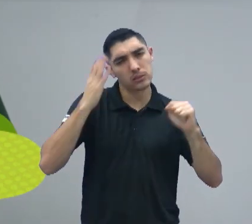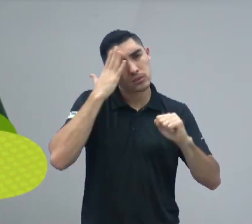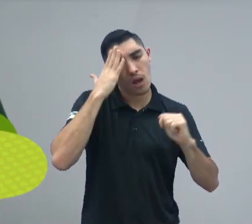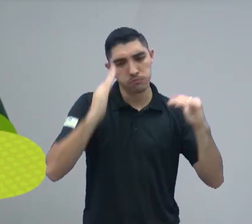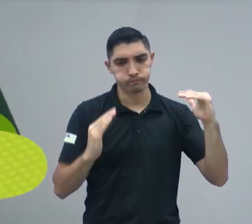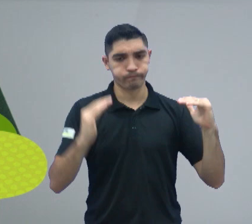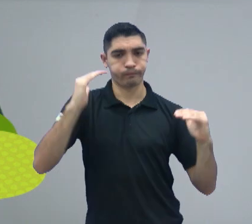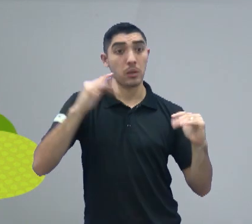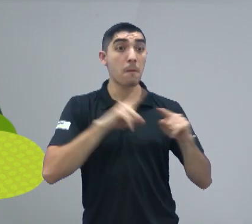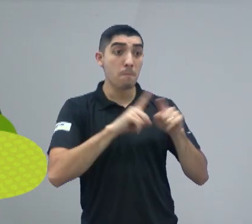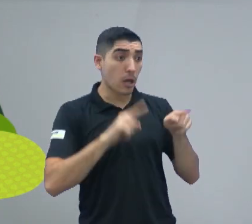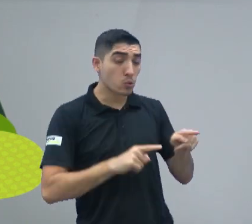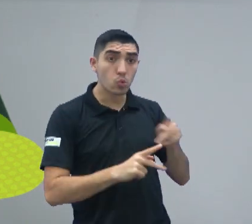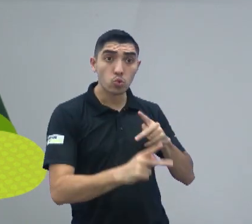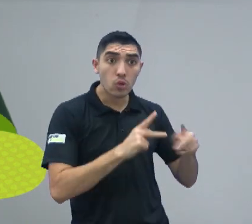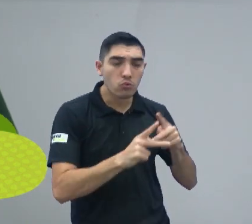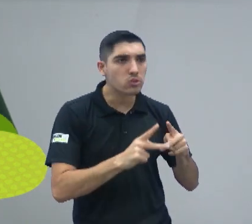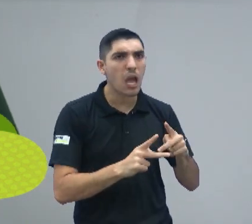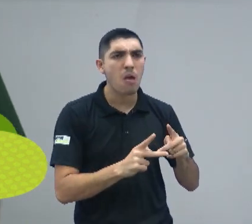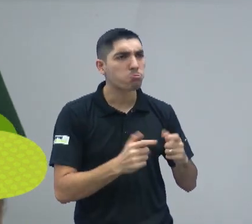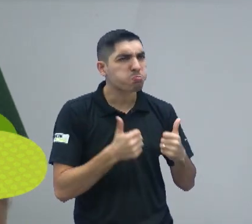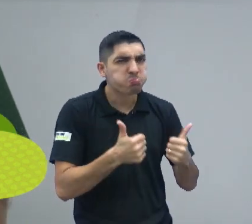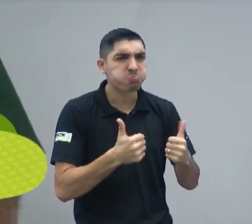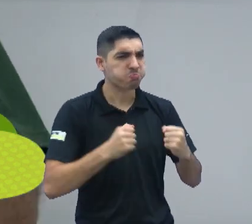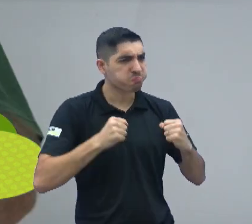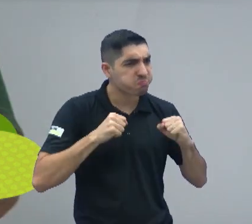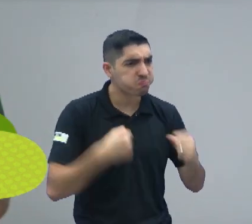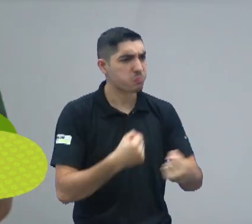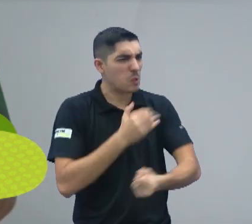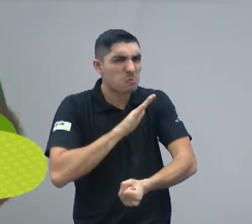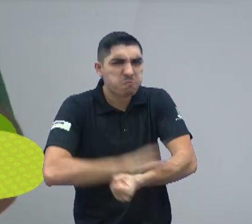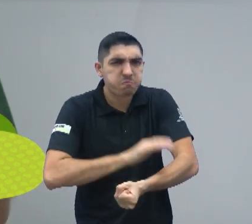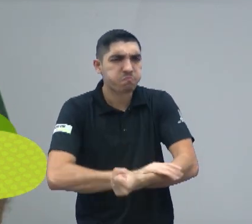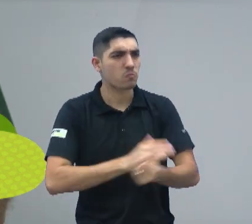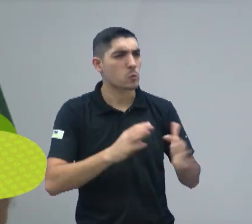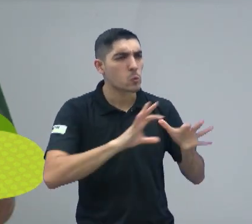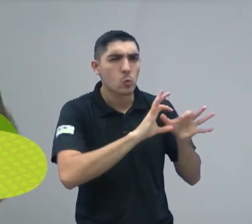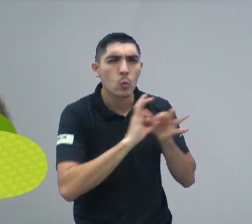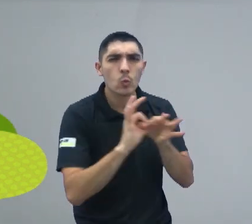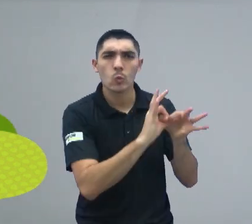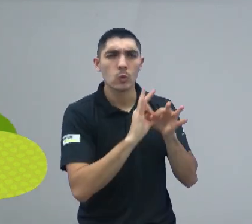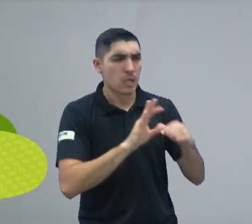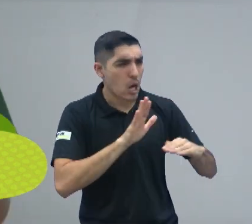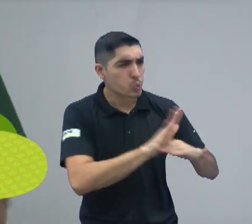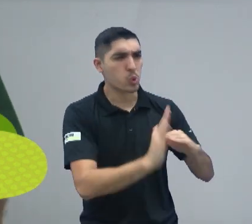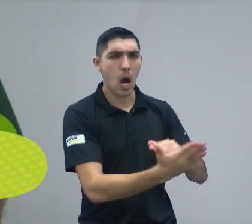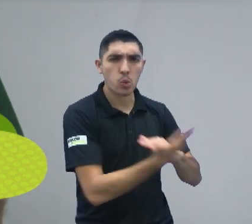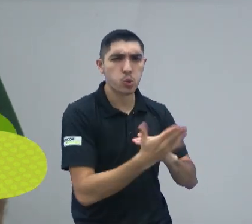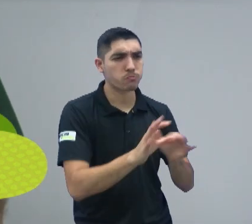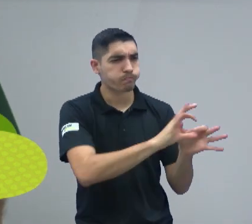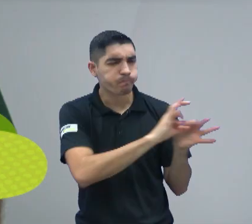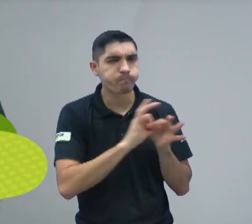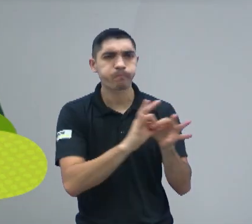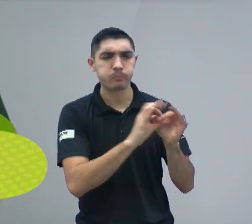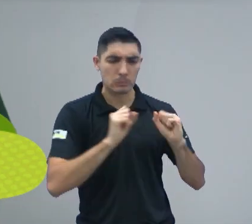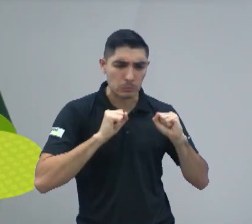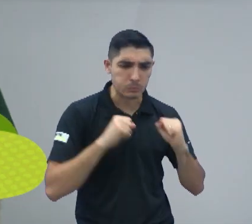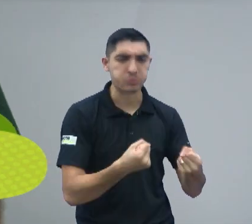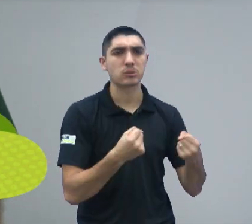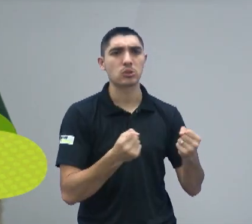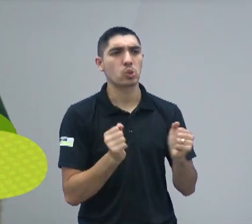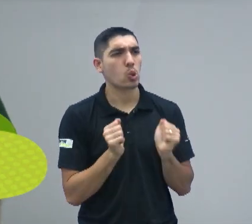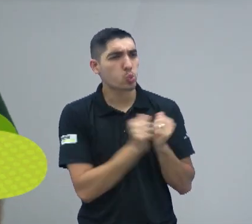um time muito forte, né, Vieira? Então é um time que tem um coletivo, que um ajuda o outro, se esforça, um corre pelo